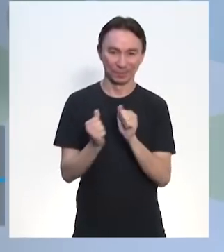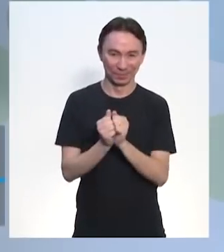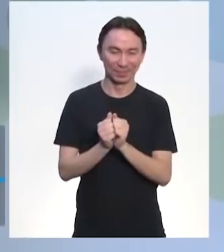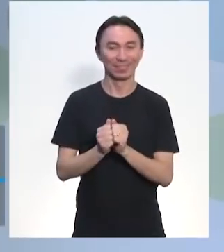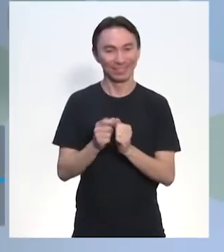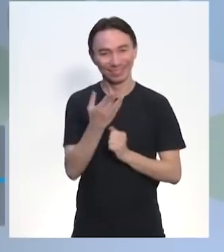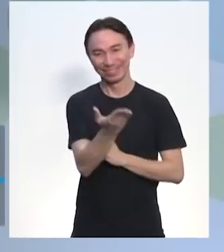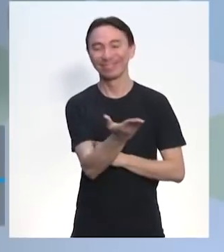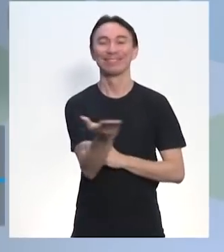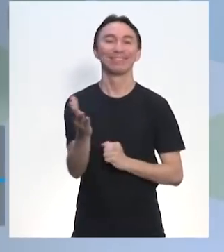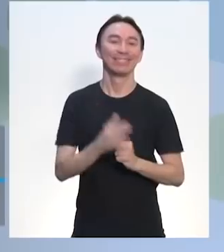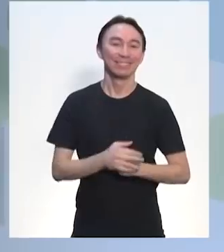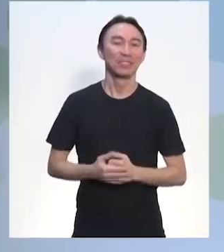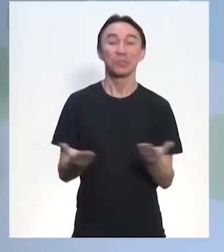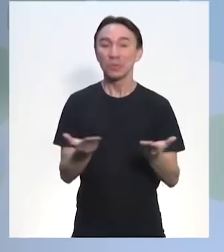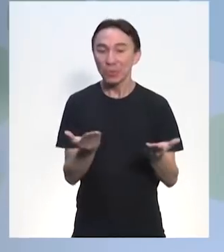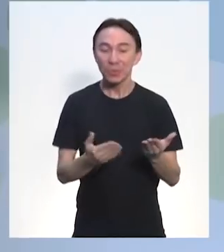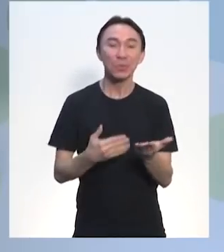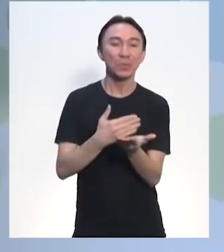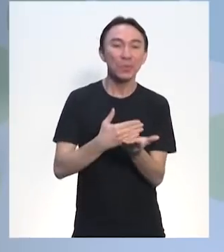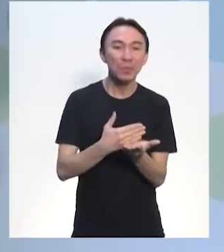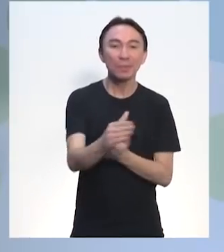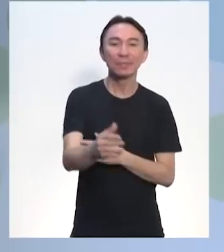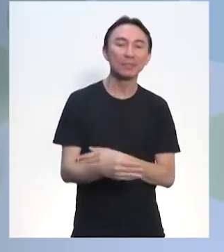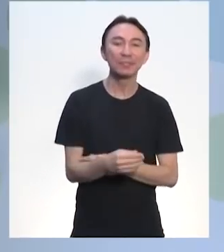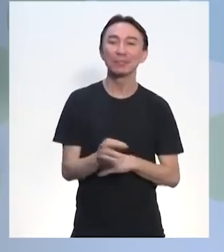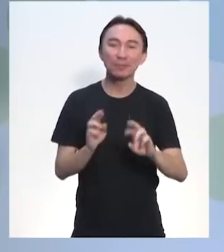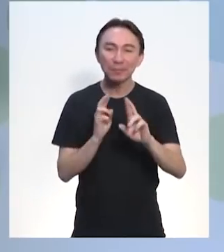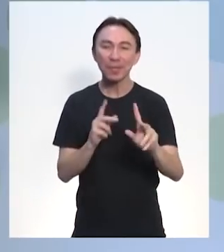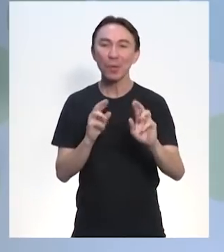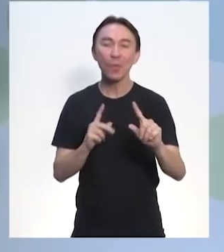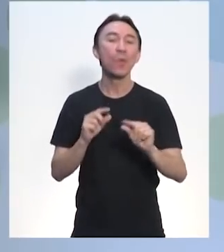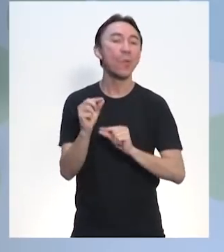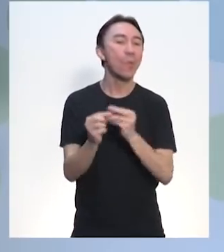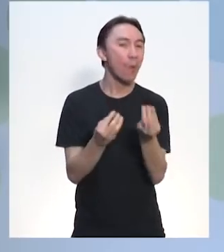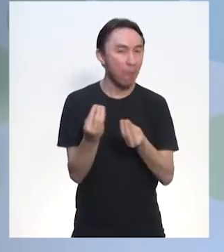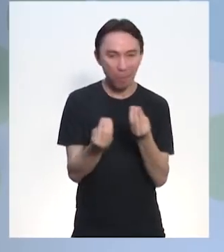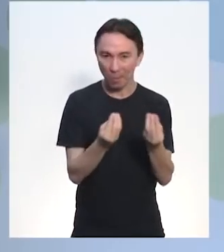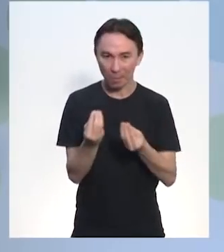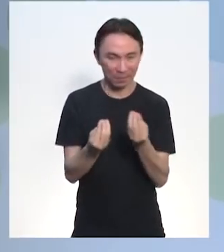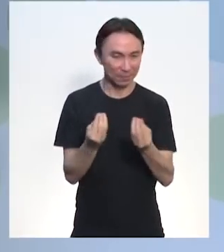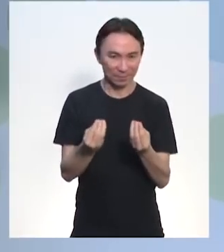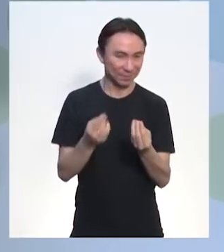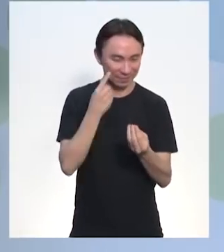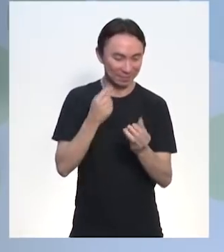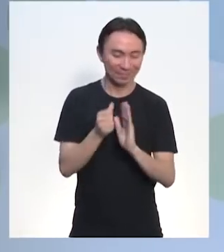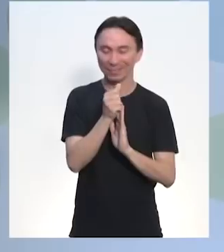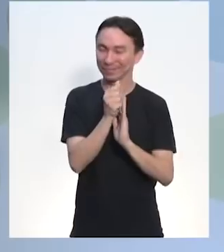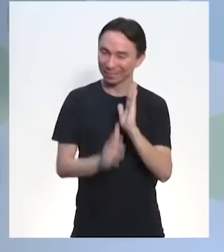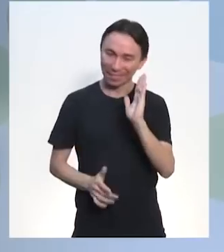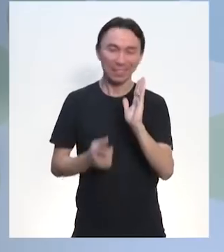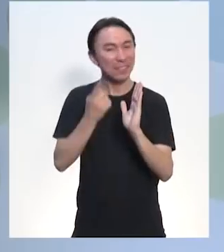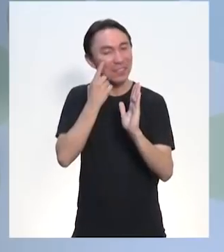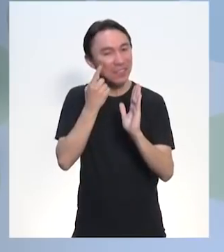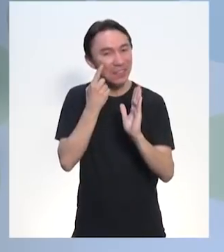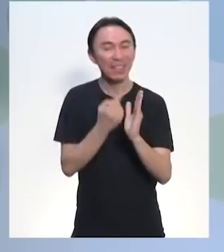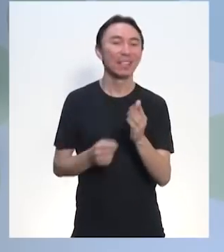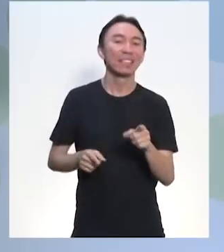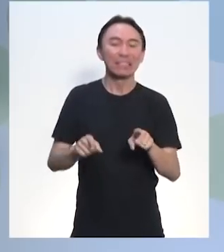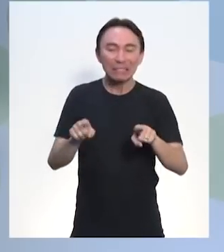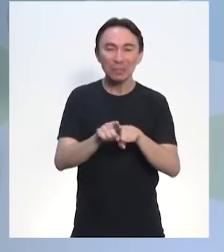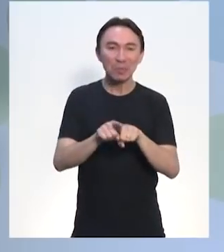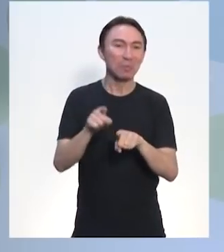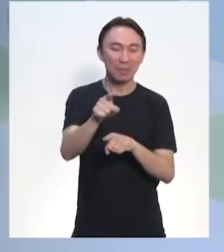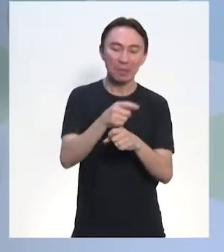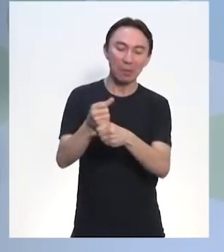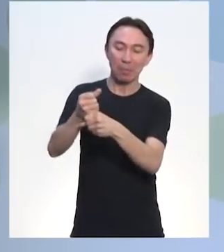pouquinho diferente, né? Nós vamos começar aí uma atividade um pouco diferente. Mas para acompanhar vocês, o que vocês estão dizendo no